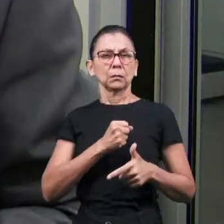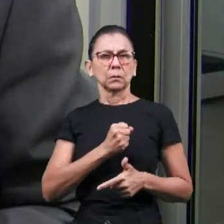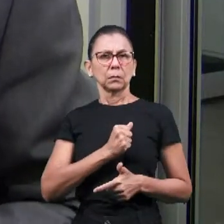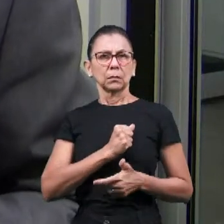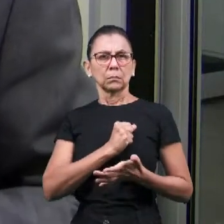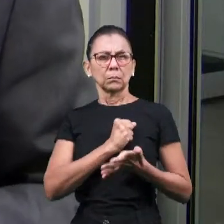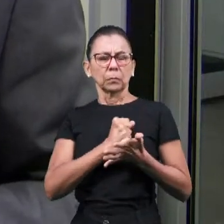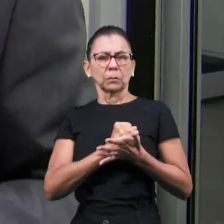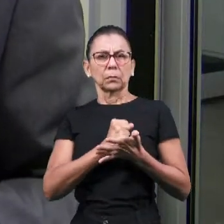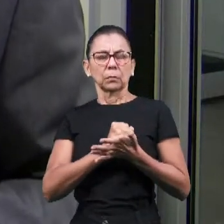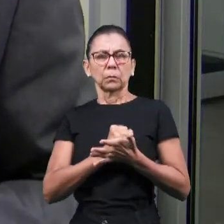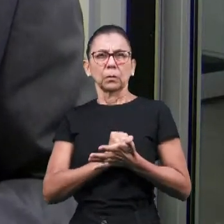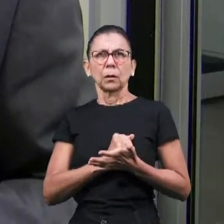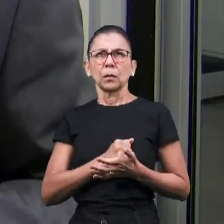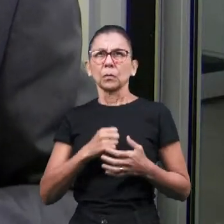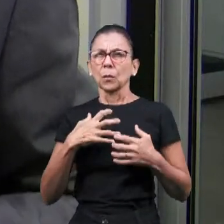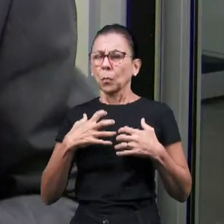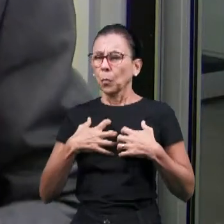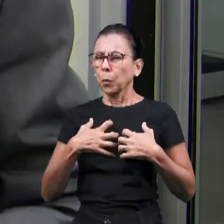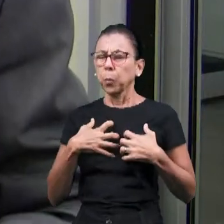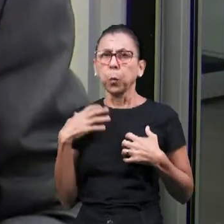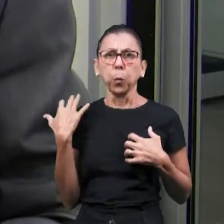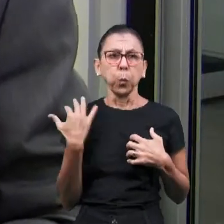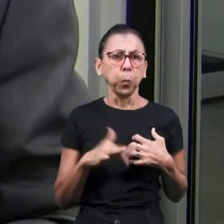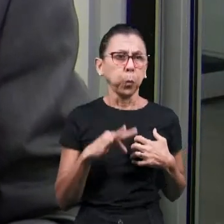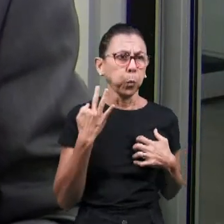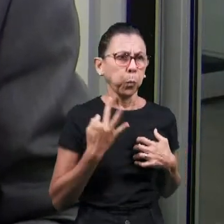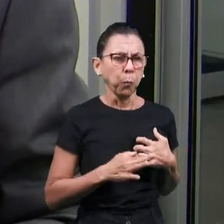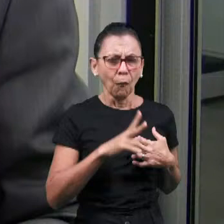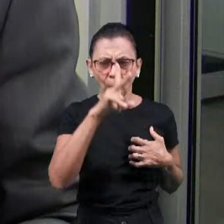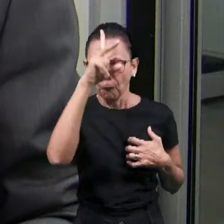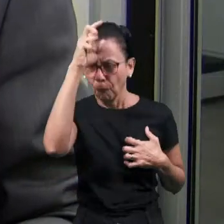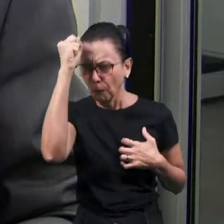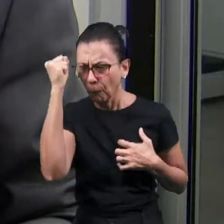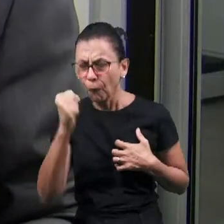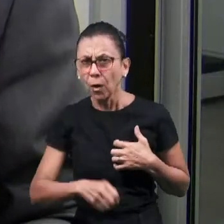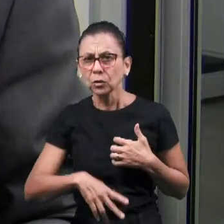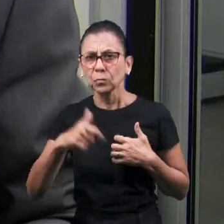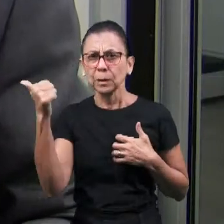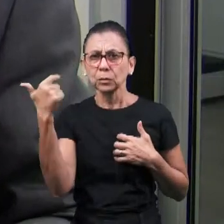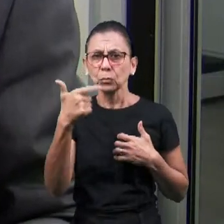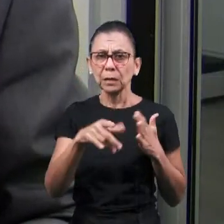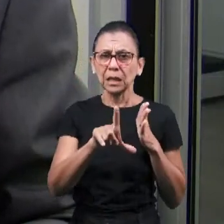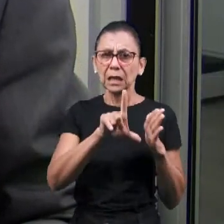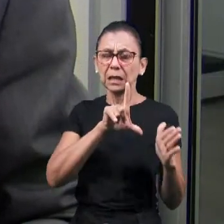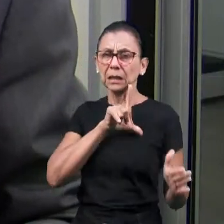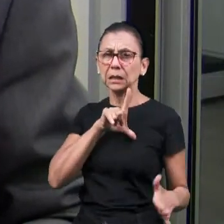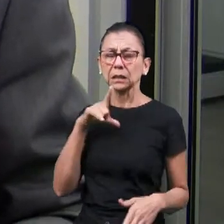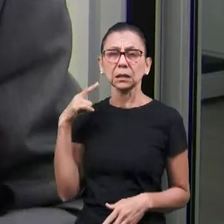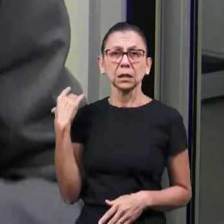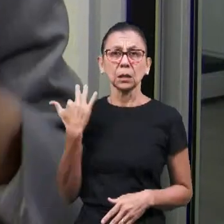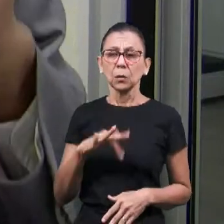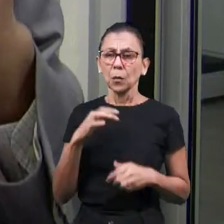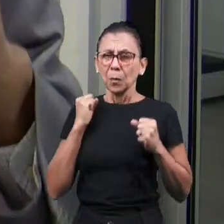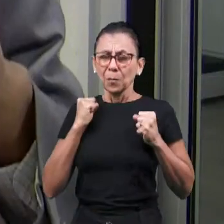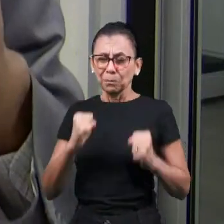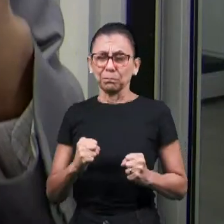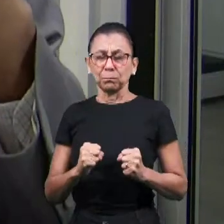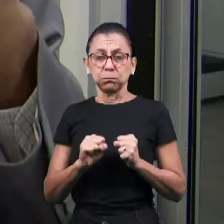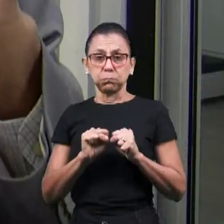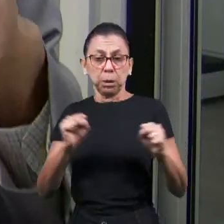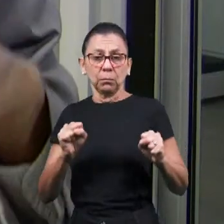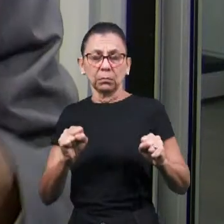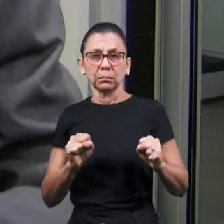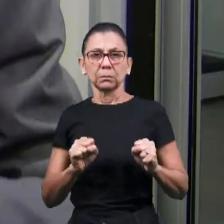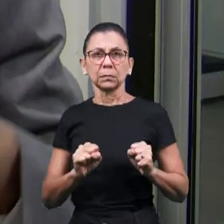os meninos pra chamar um Uber, porque nós vamos ter que ir pra igreja, o médico agora. Falou, tá muito ruim, se precisar tem que comer, chama. Chamamos o